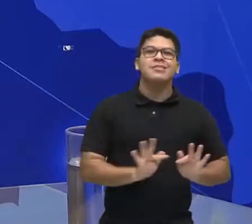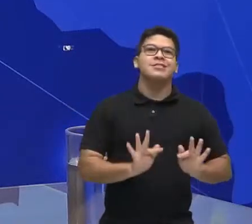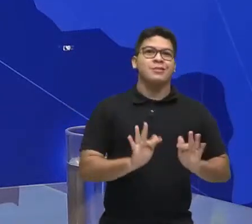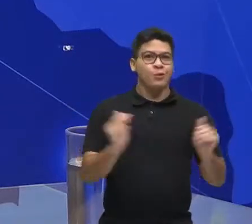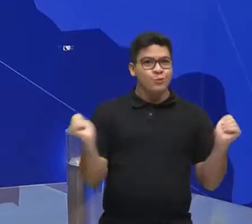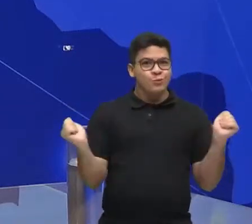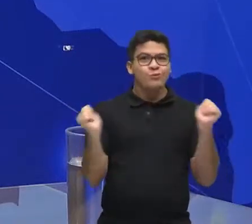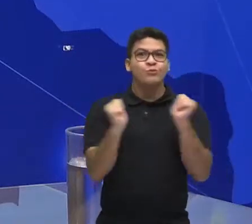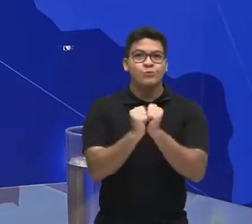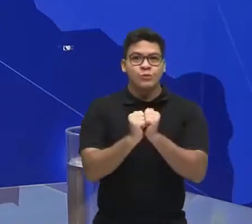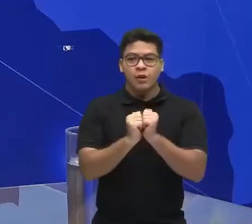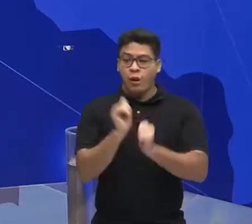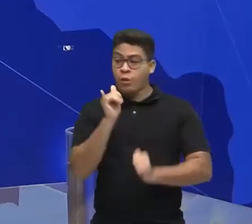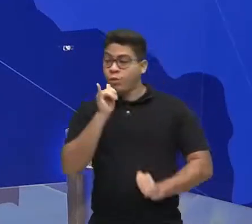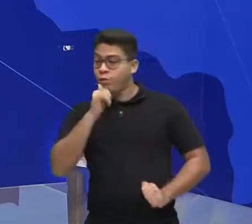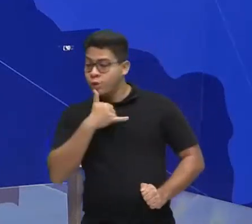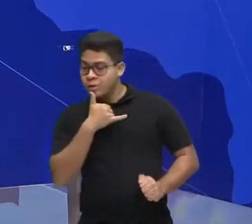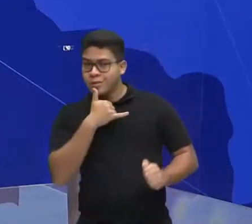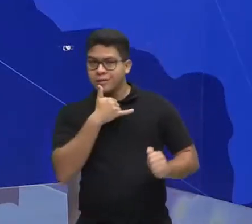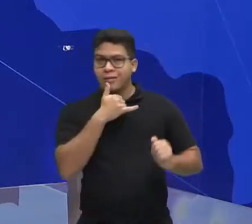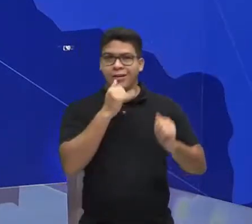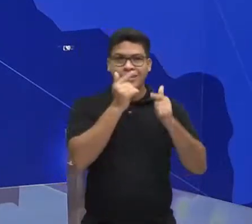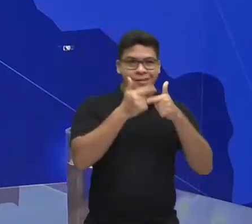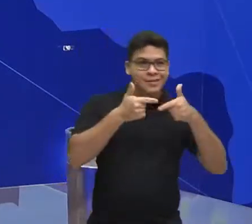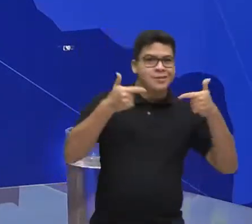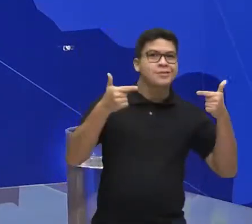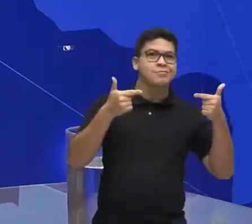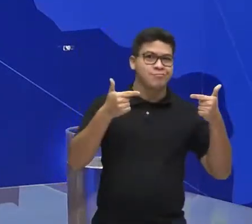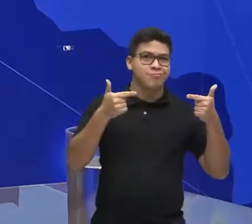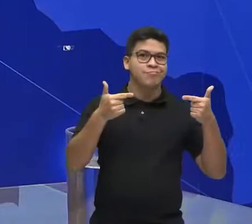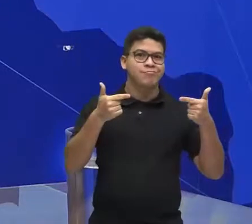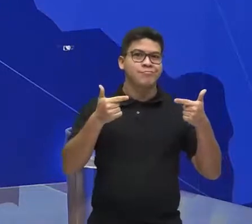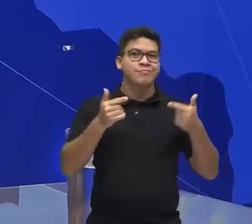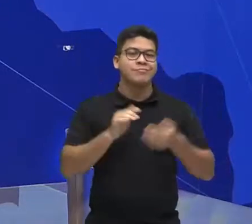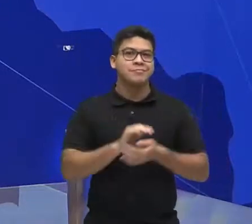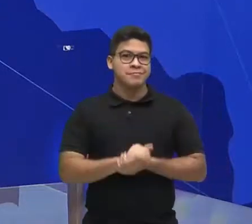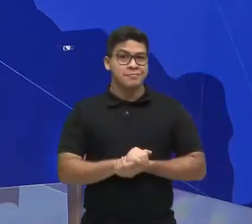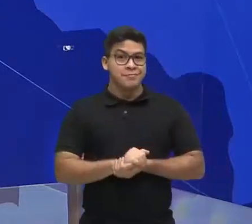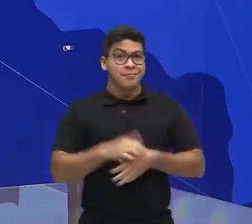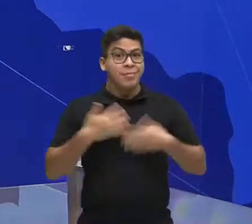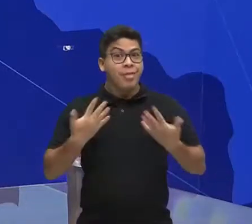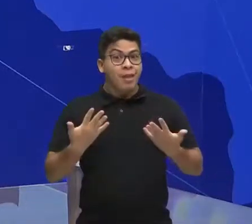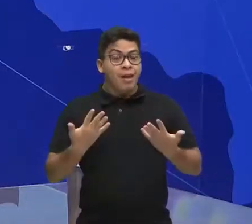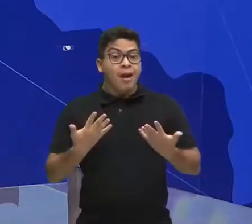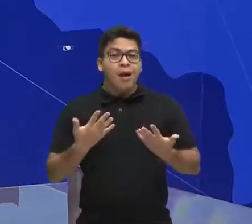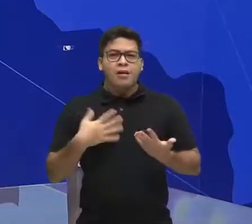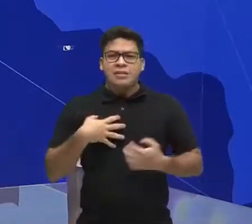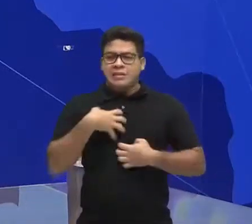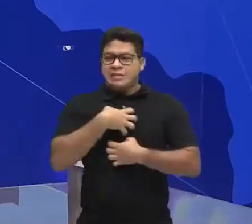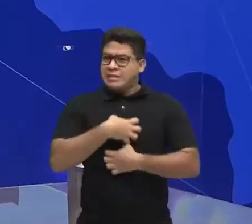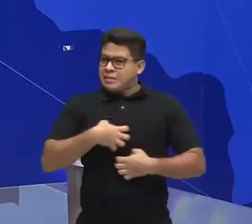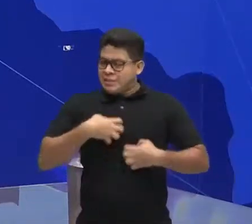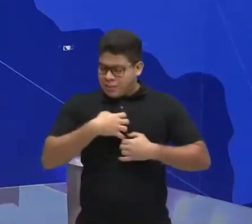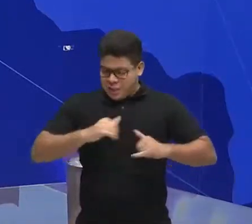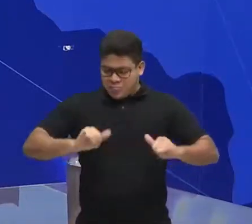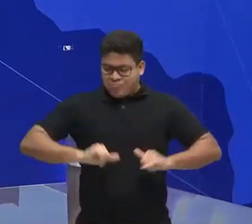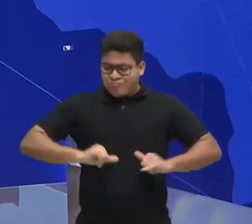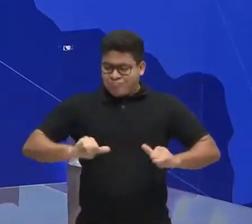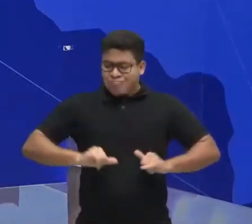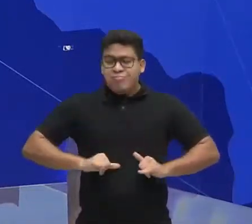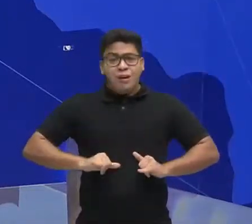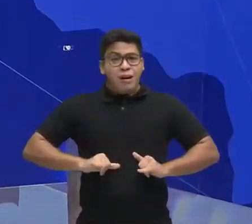imagina a gente com uma vida inteiramente feliz, sem experimentar sofrimento, é uma coisa que não existe, mas vamos